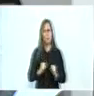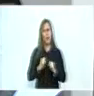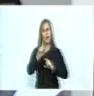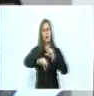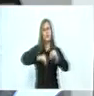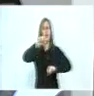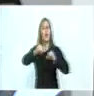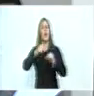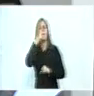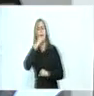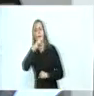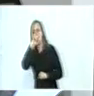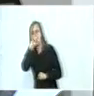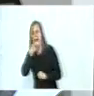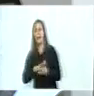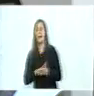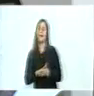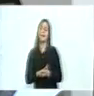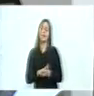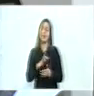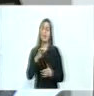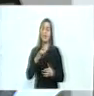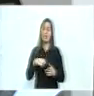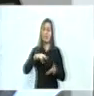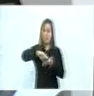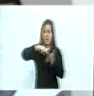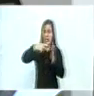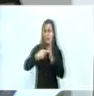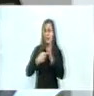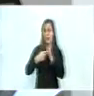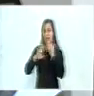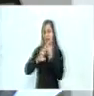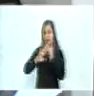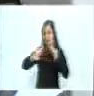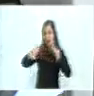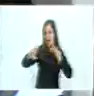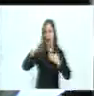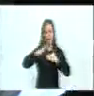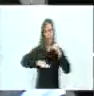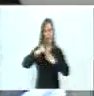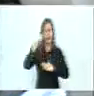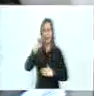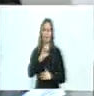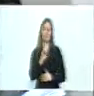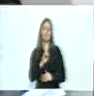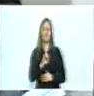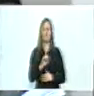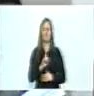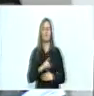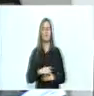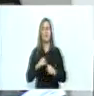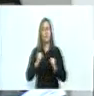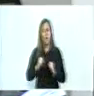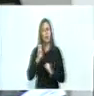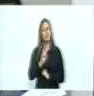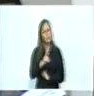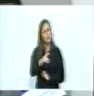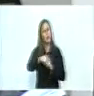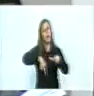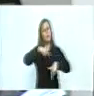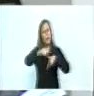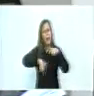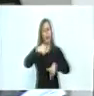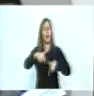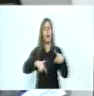escolher ser mãe, sem que isso signifique abdicar de sua vida profissional. Na construção desse laço